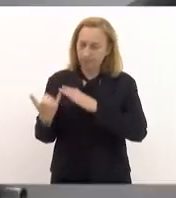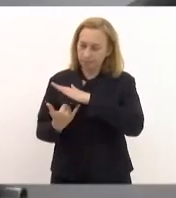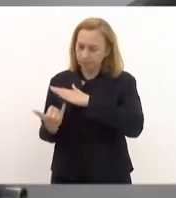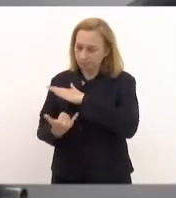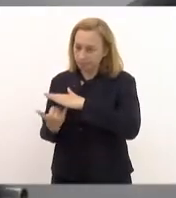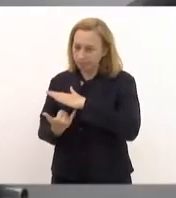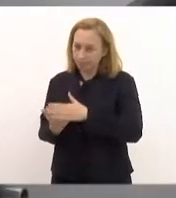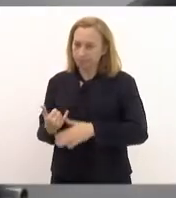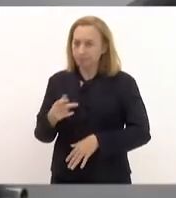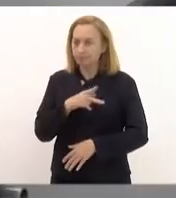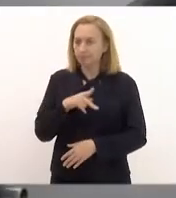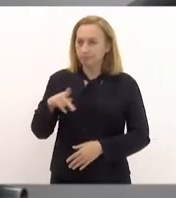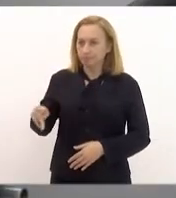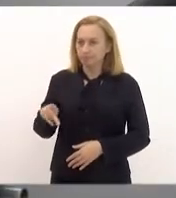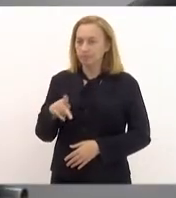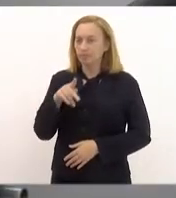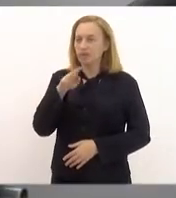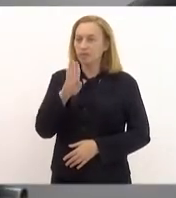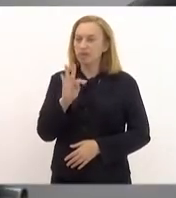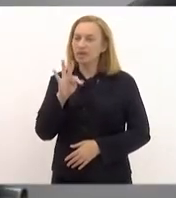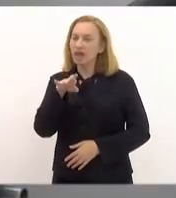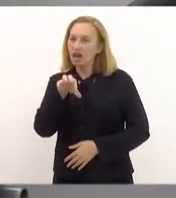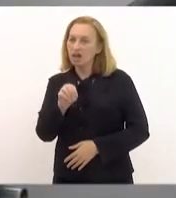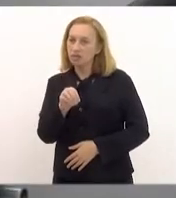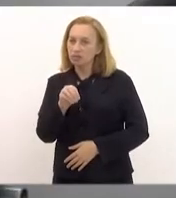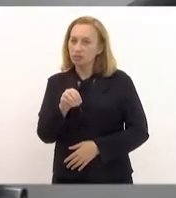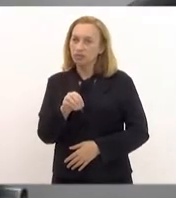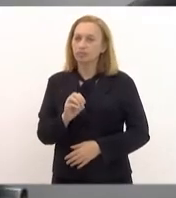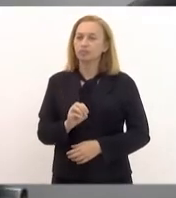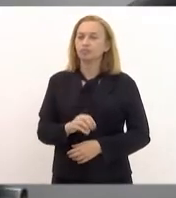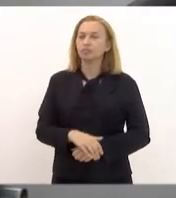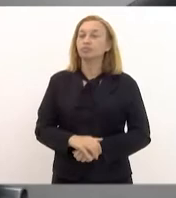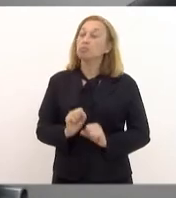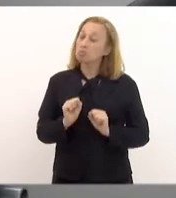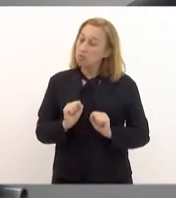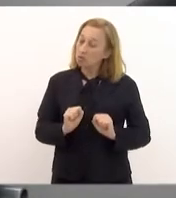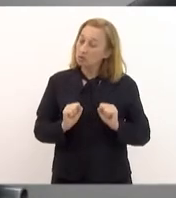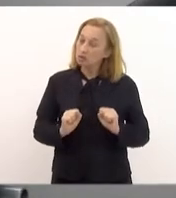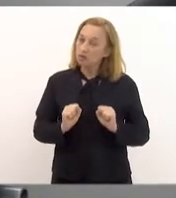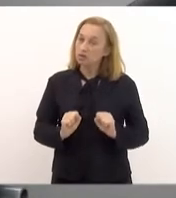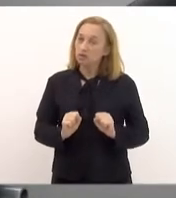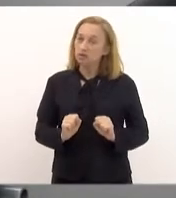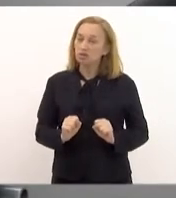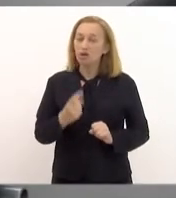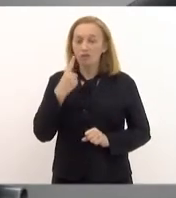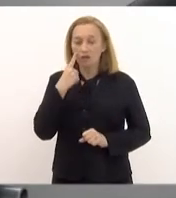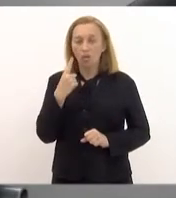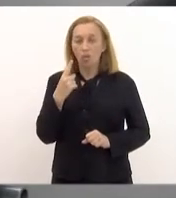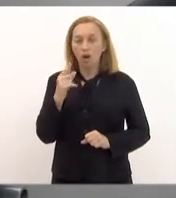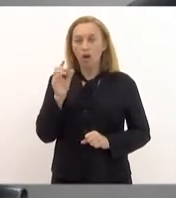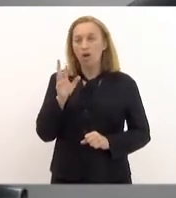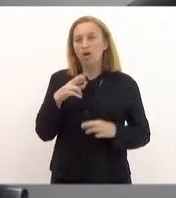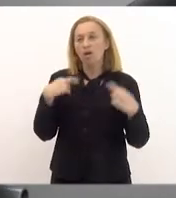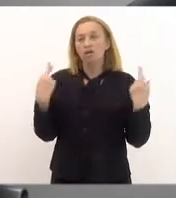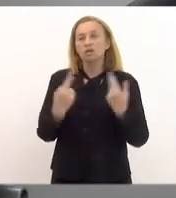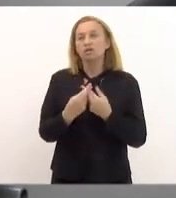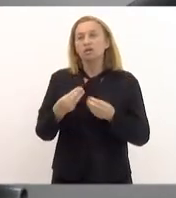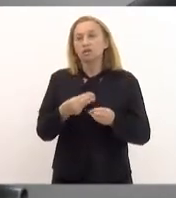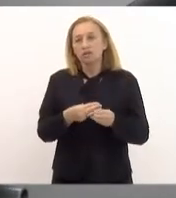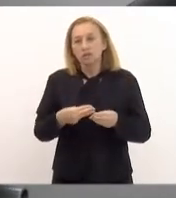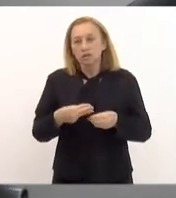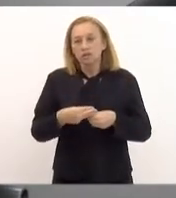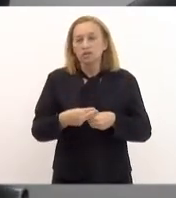transmita ao presidente Bernardo Santoro, talvez o Instituto Rio Metrópole pudesse promover uma reunião com os municípios,